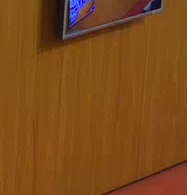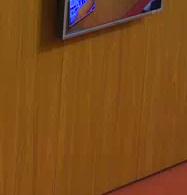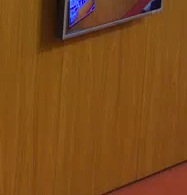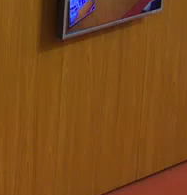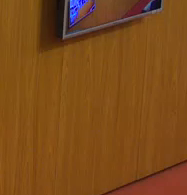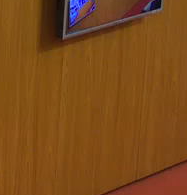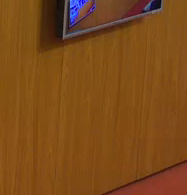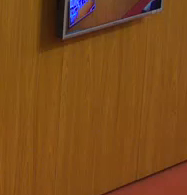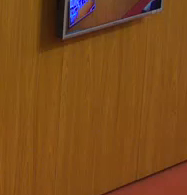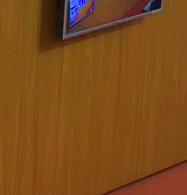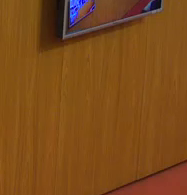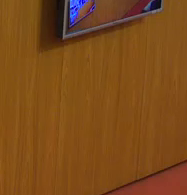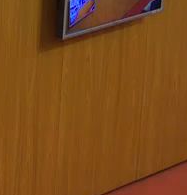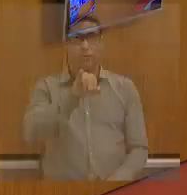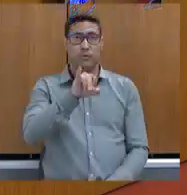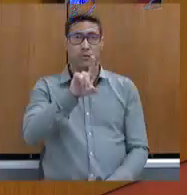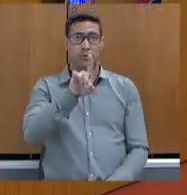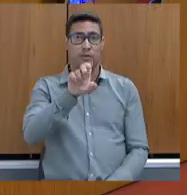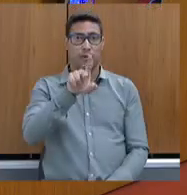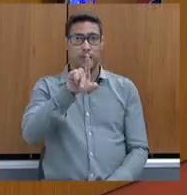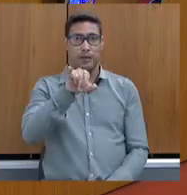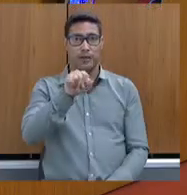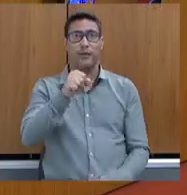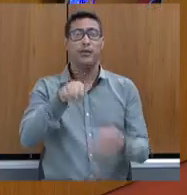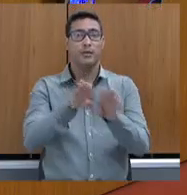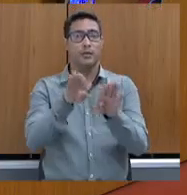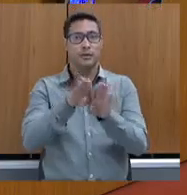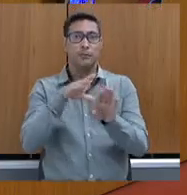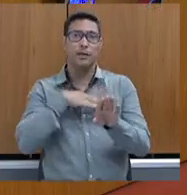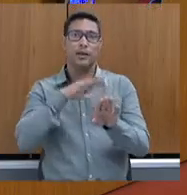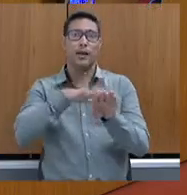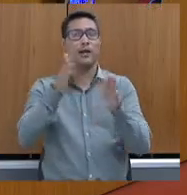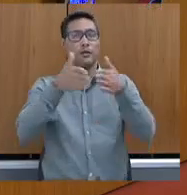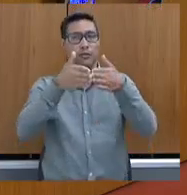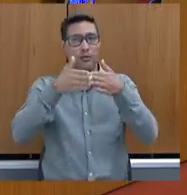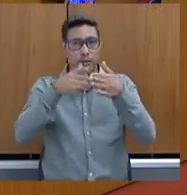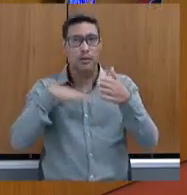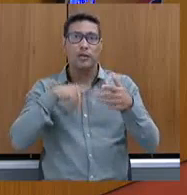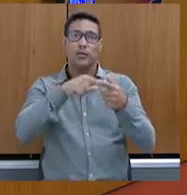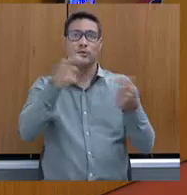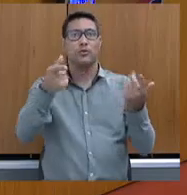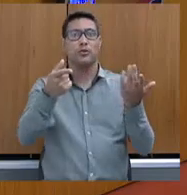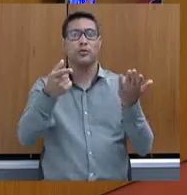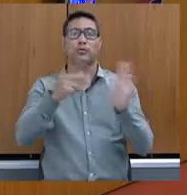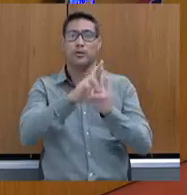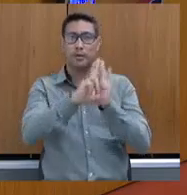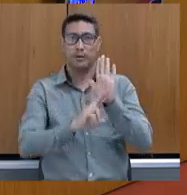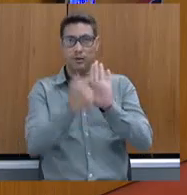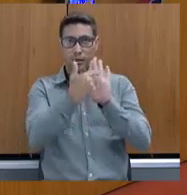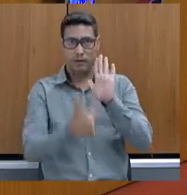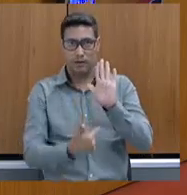de providências reiterando a solicitações feitas no requerimento